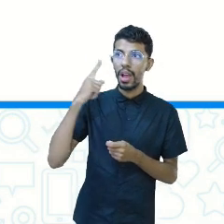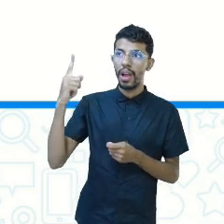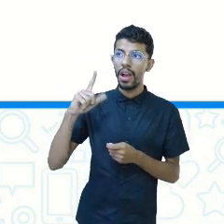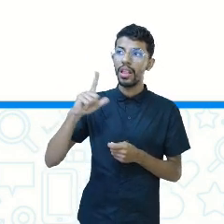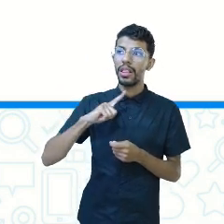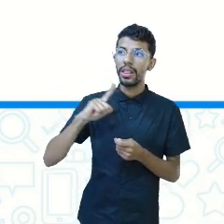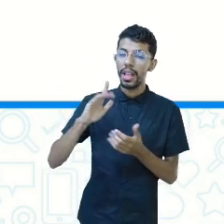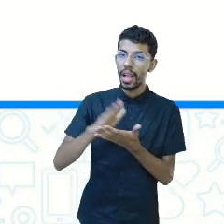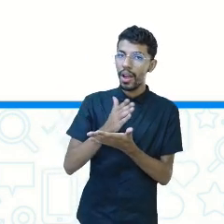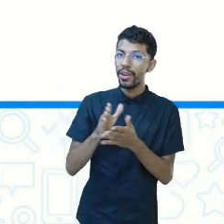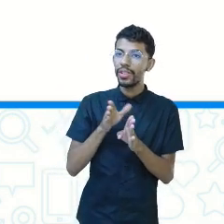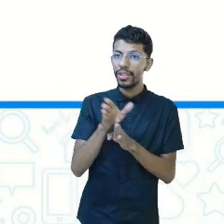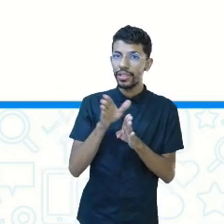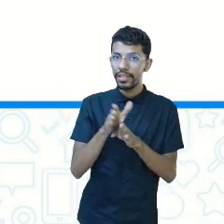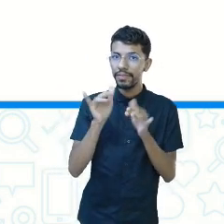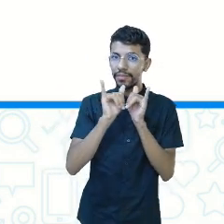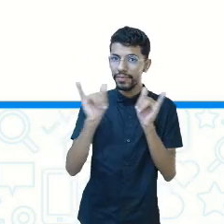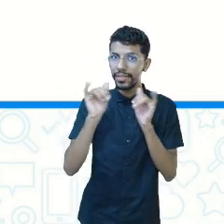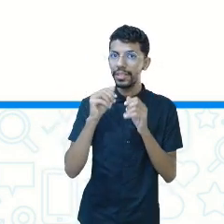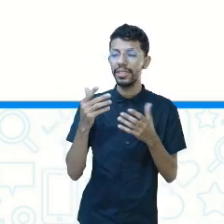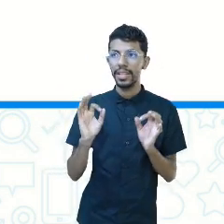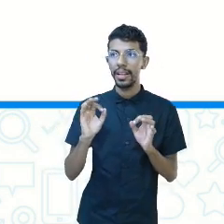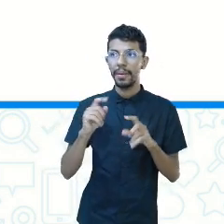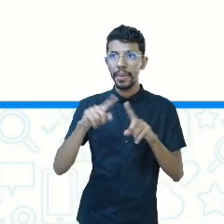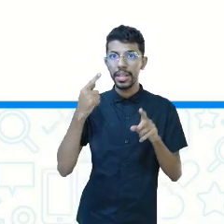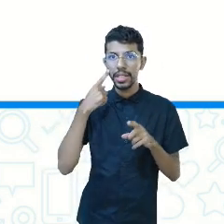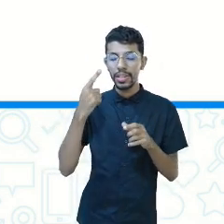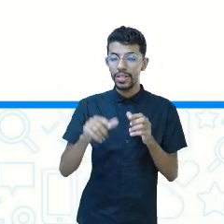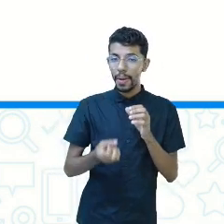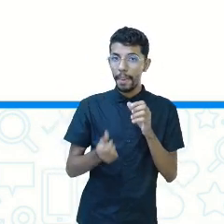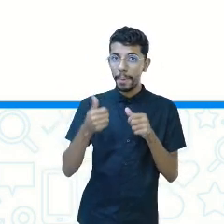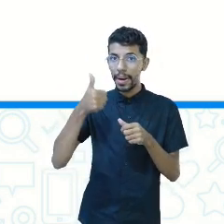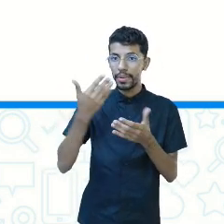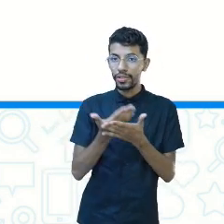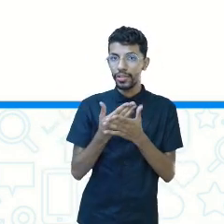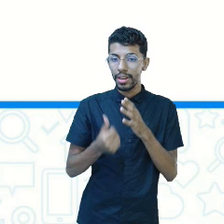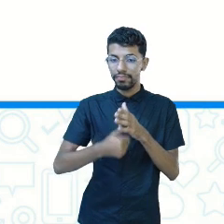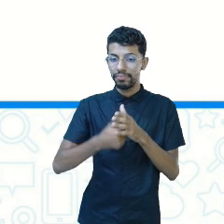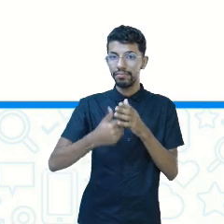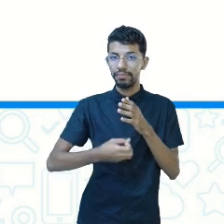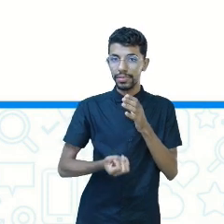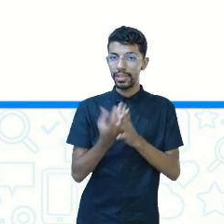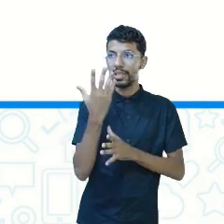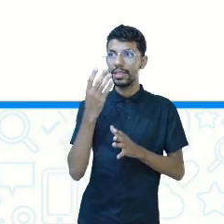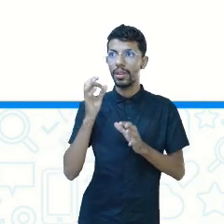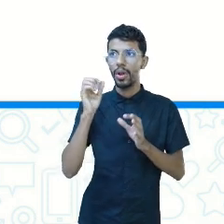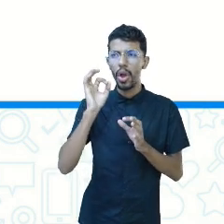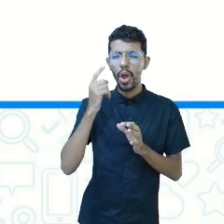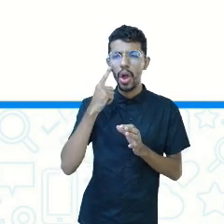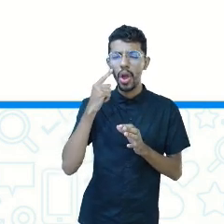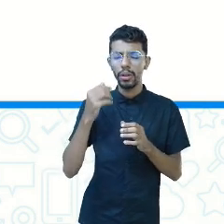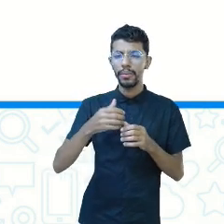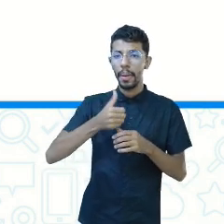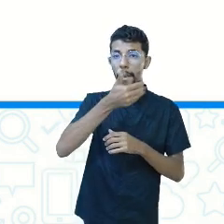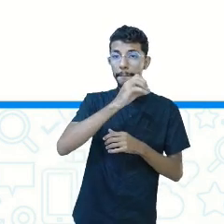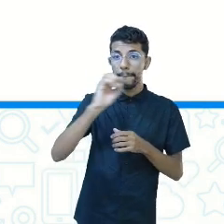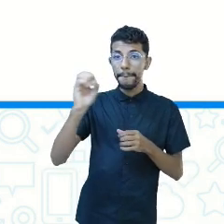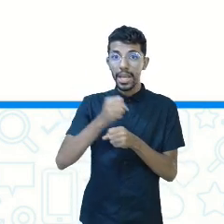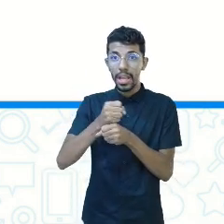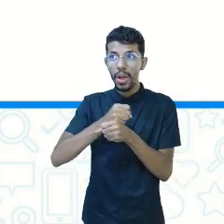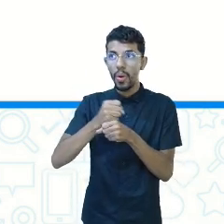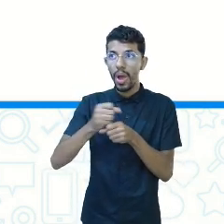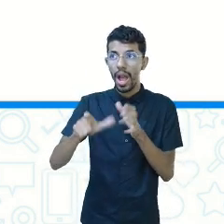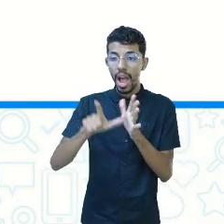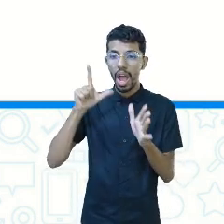daqui a pouco eu vou falar. Vamos ver primeiro a origem desse jogo. Cerca de 1000 anos antes de Cristo, a pipa era usada como forma